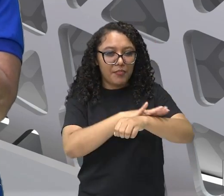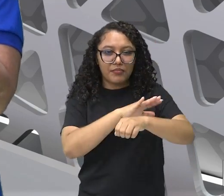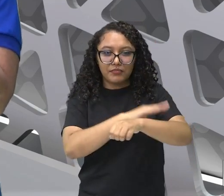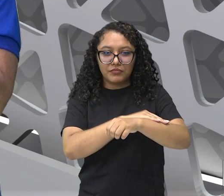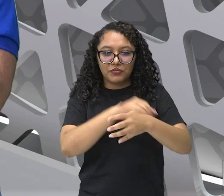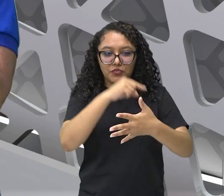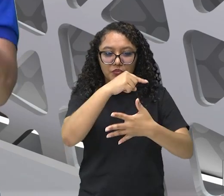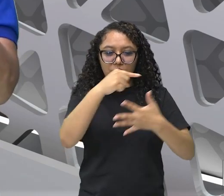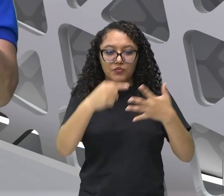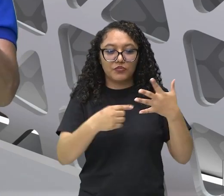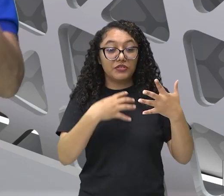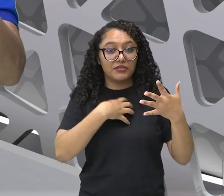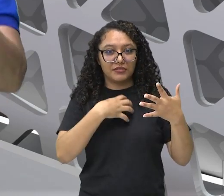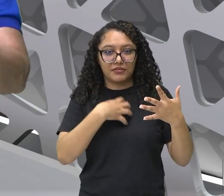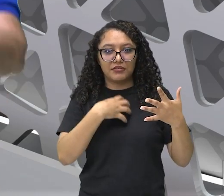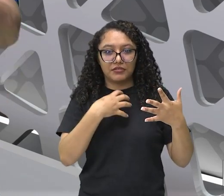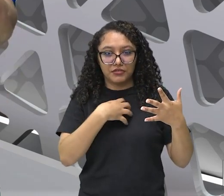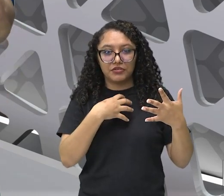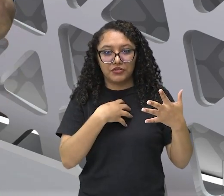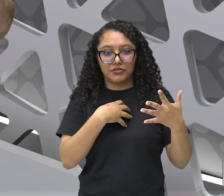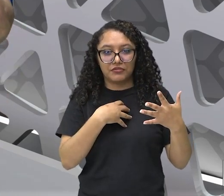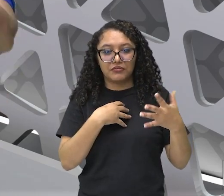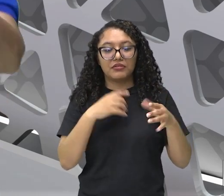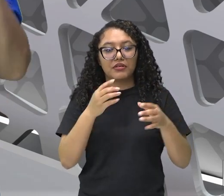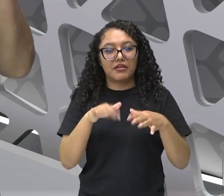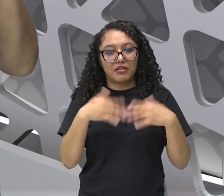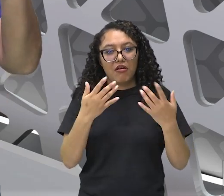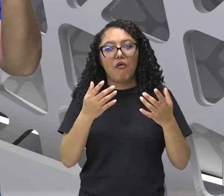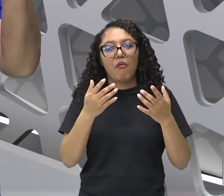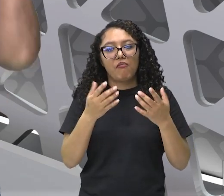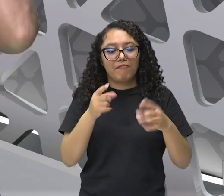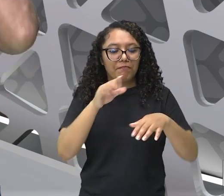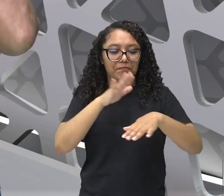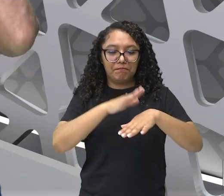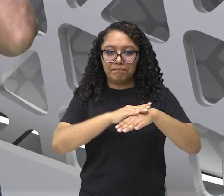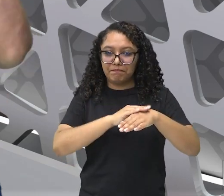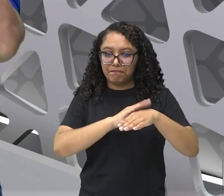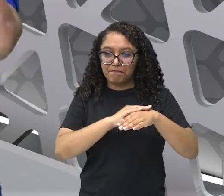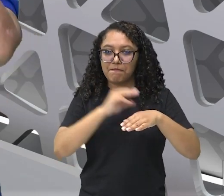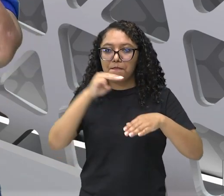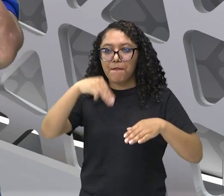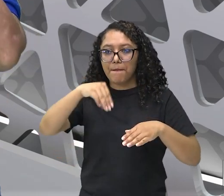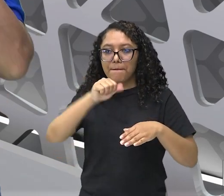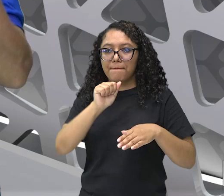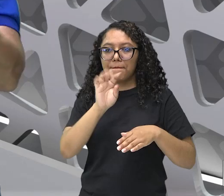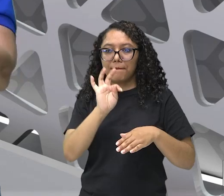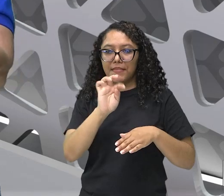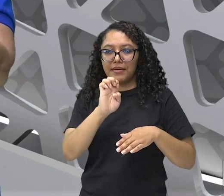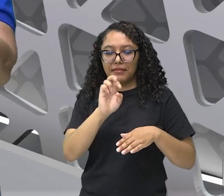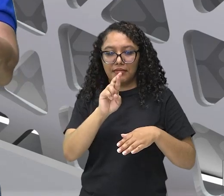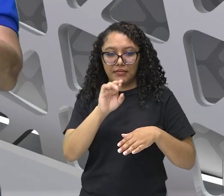sentidos, certo? Então, ela está na materialidade, olhem, ó.